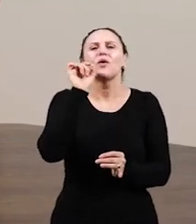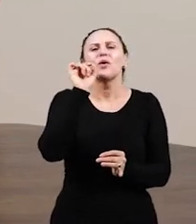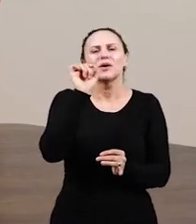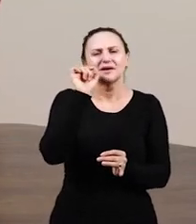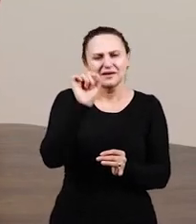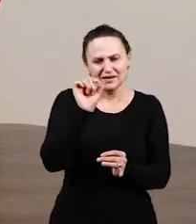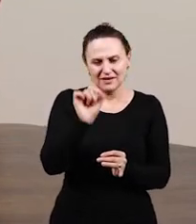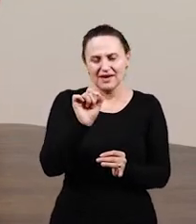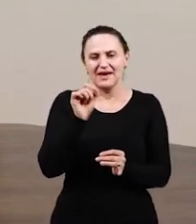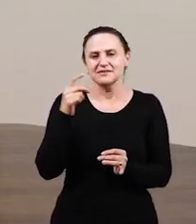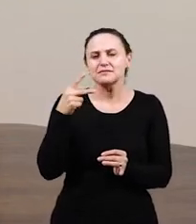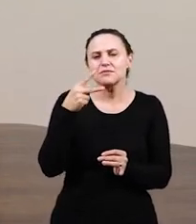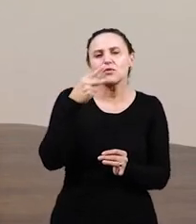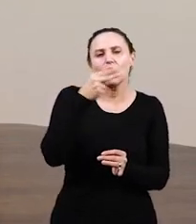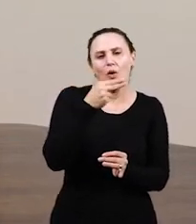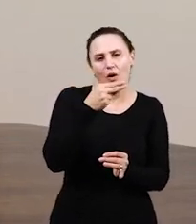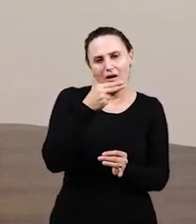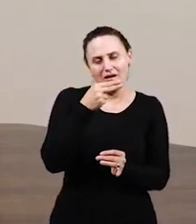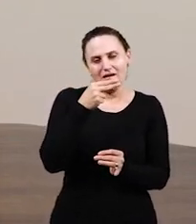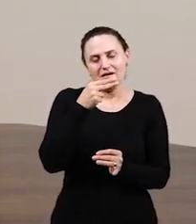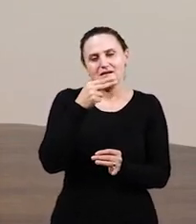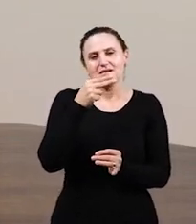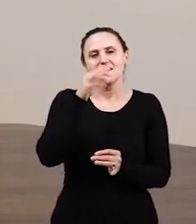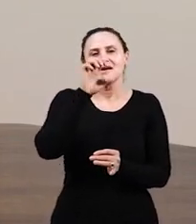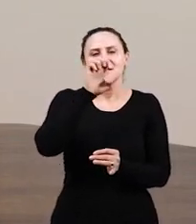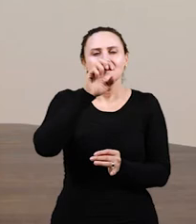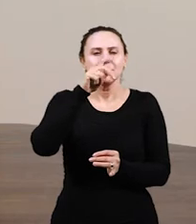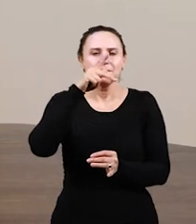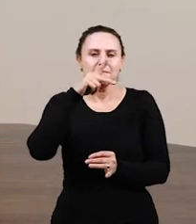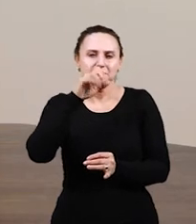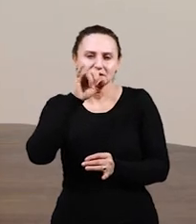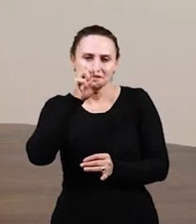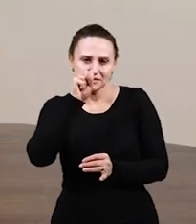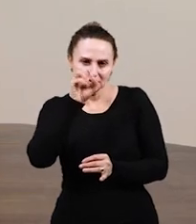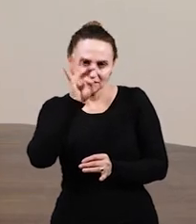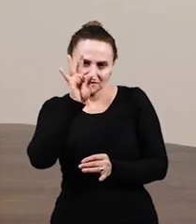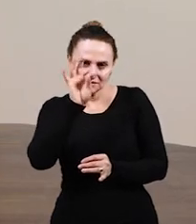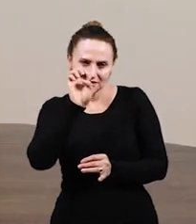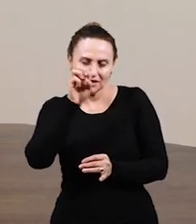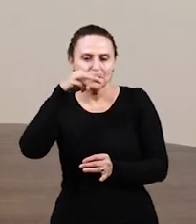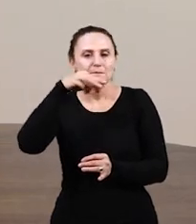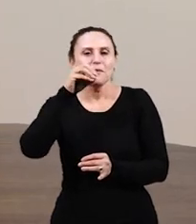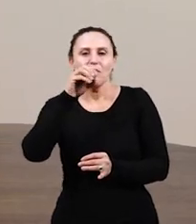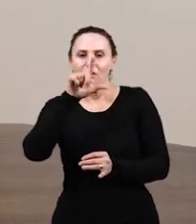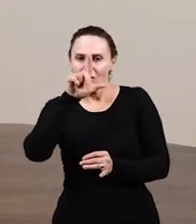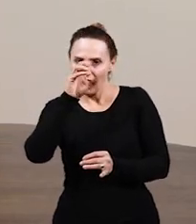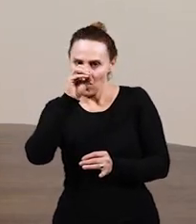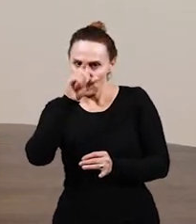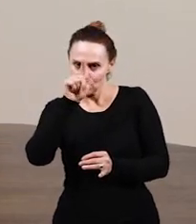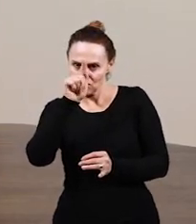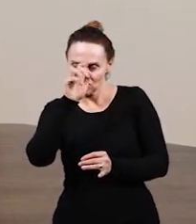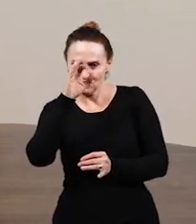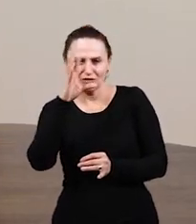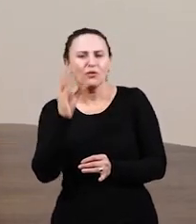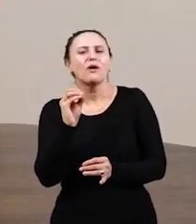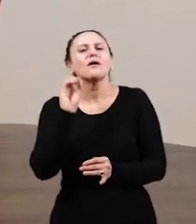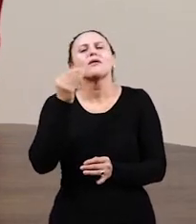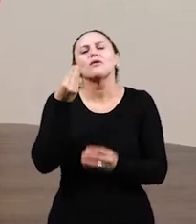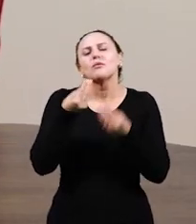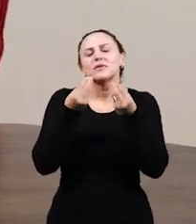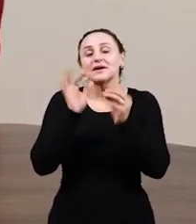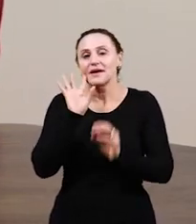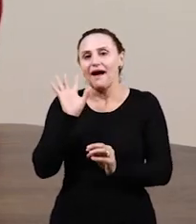que é o corte epistemológico sua siriano e quais as consequências teóricas que que decorrem deste corte